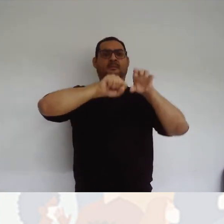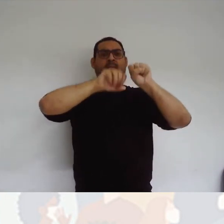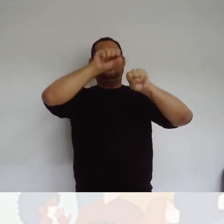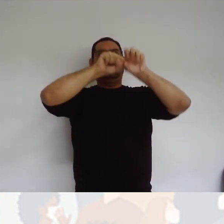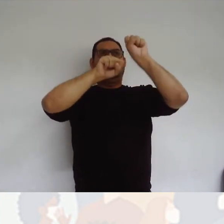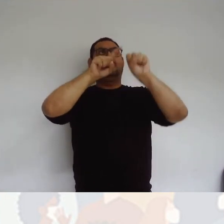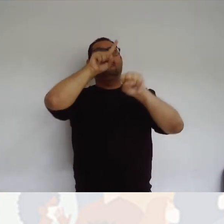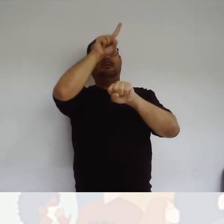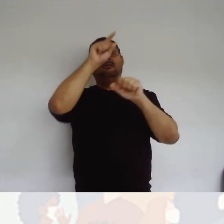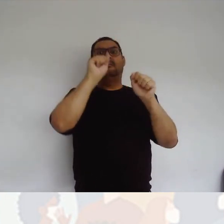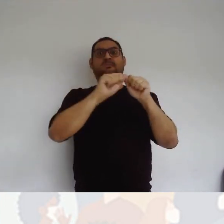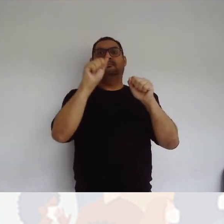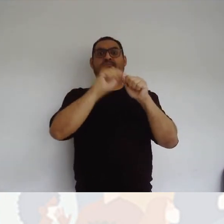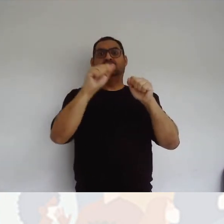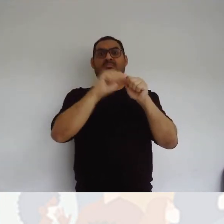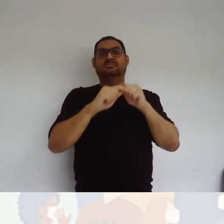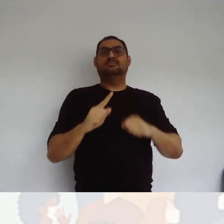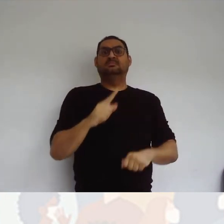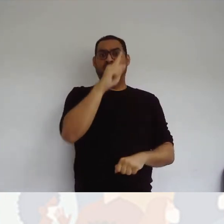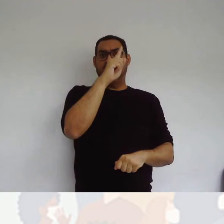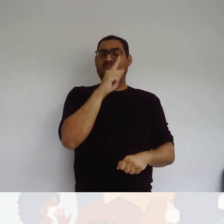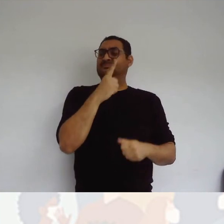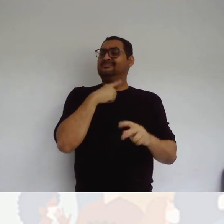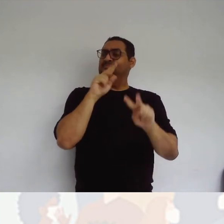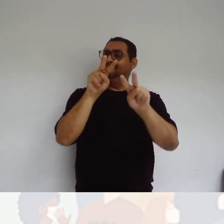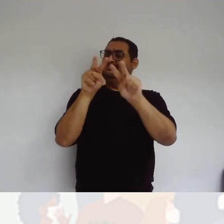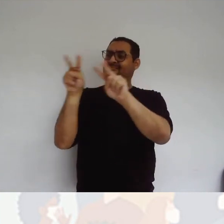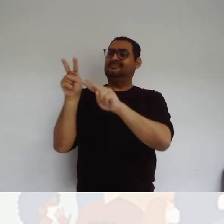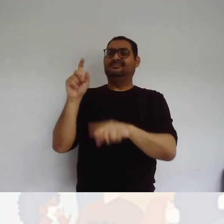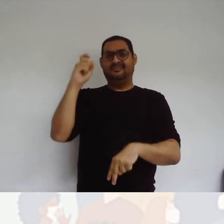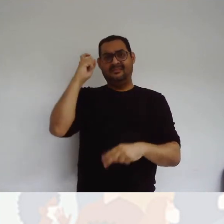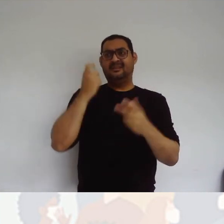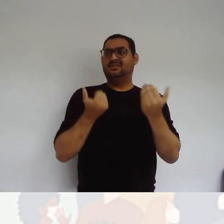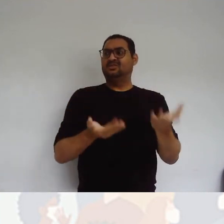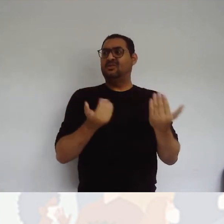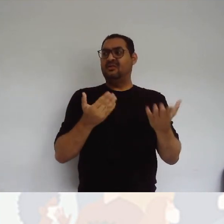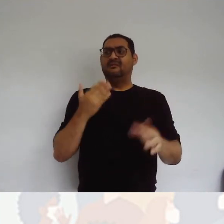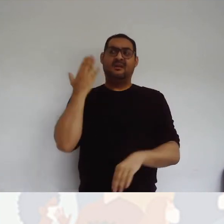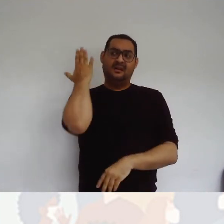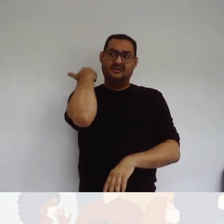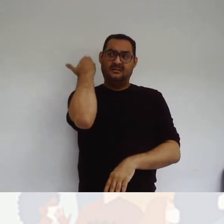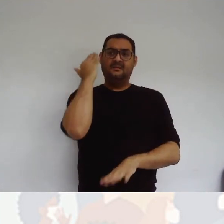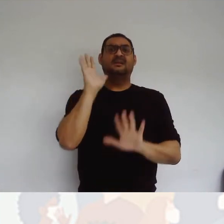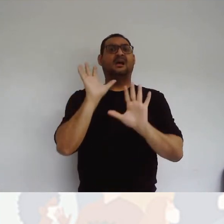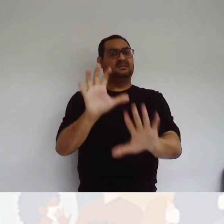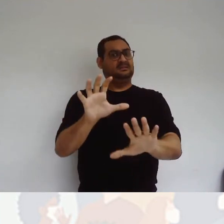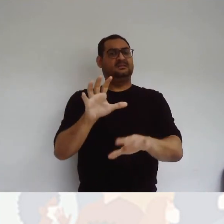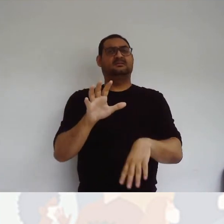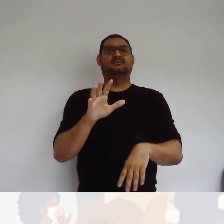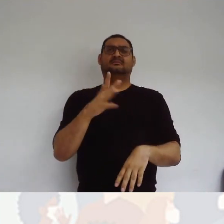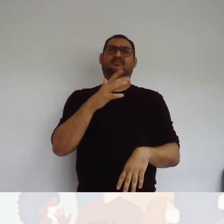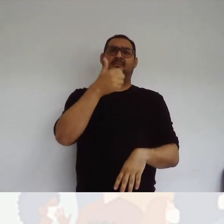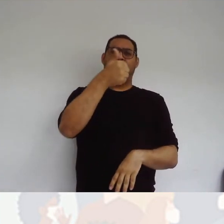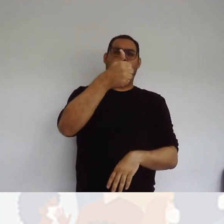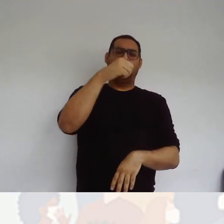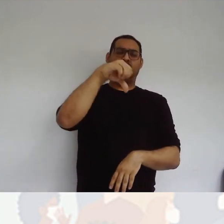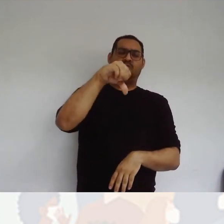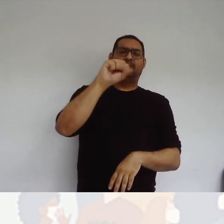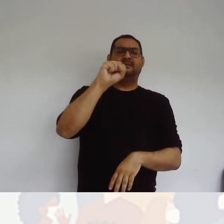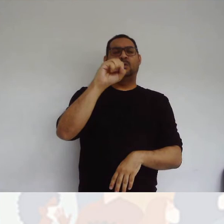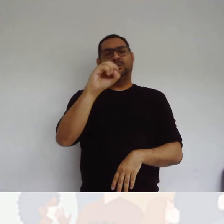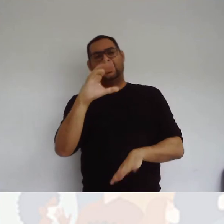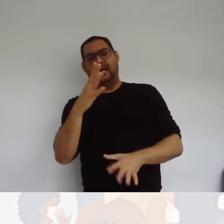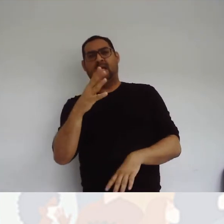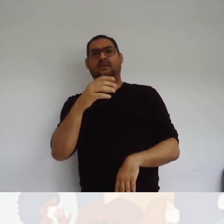fazia sexo lá em cima. Então, essa prática era muito comum entre os jovens daquela época, né, da década de 80, final